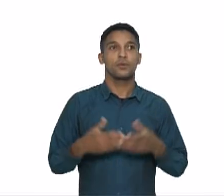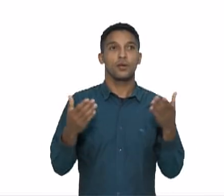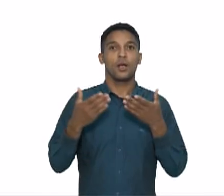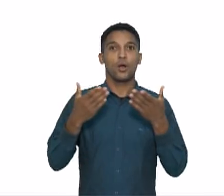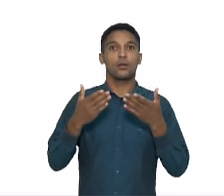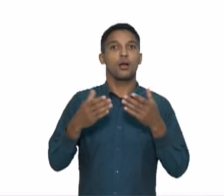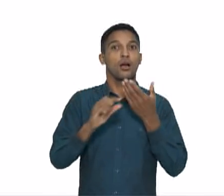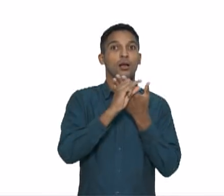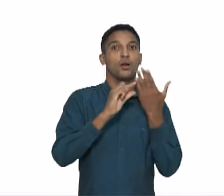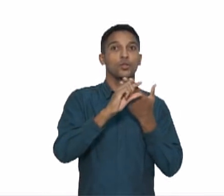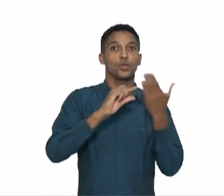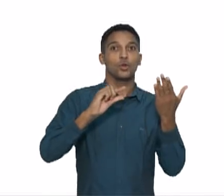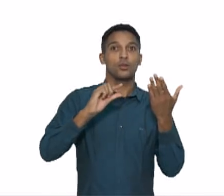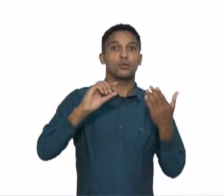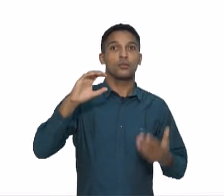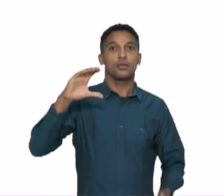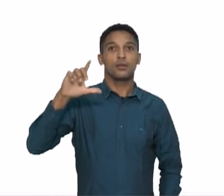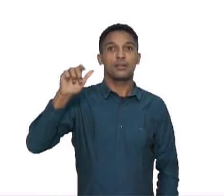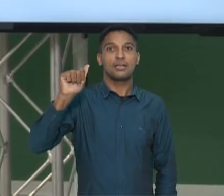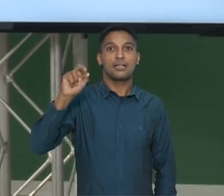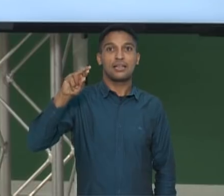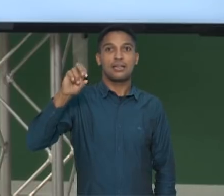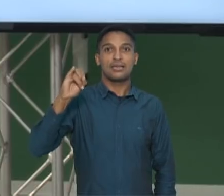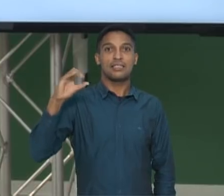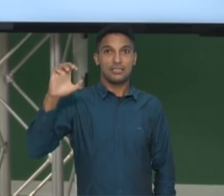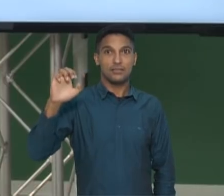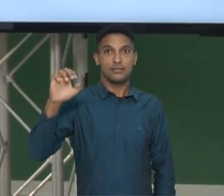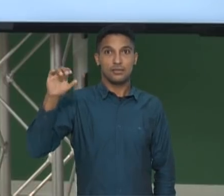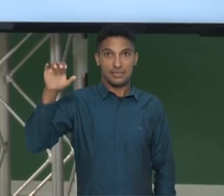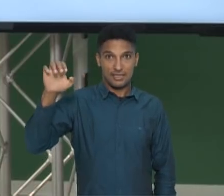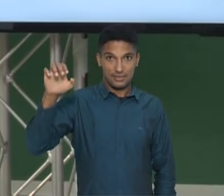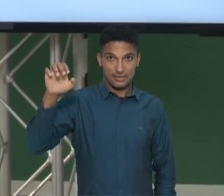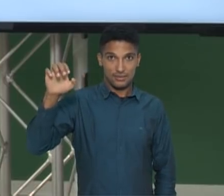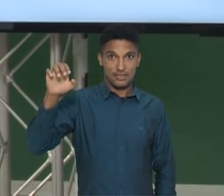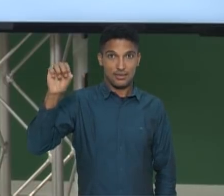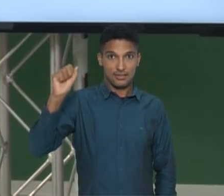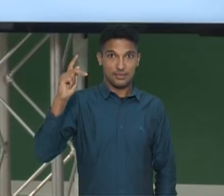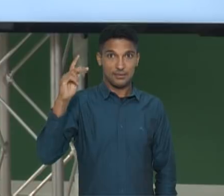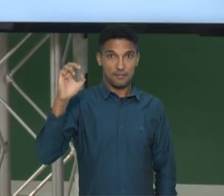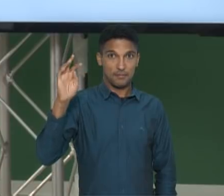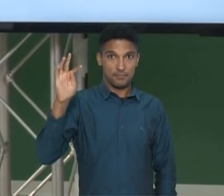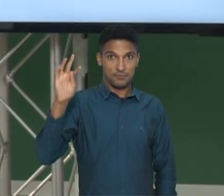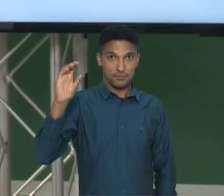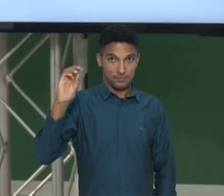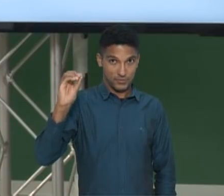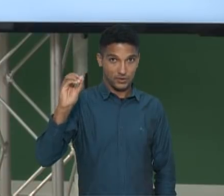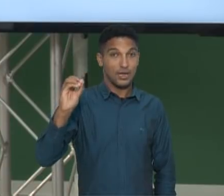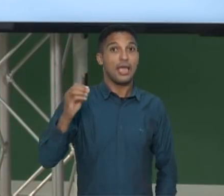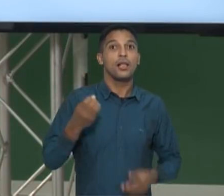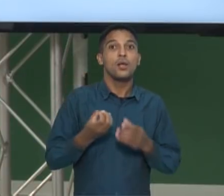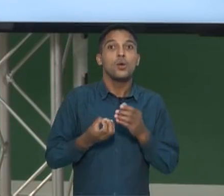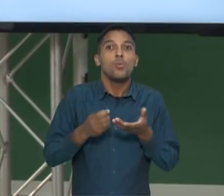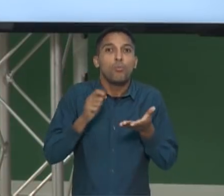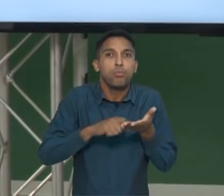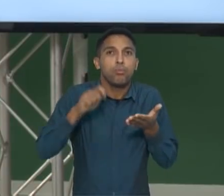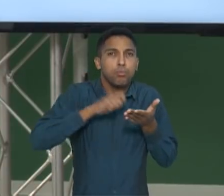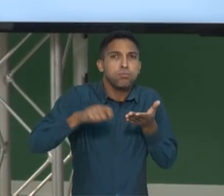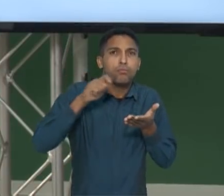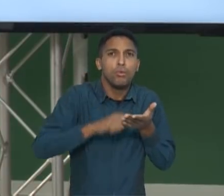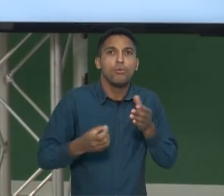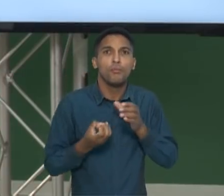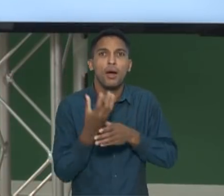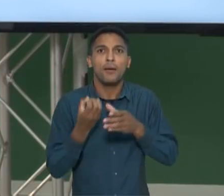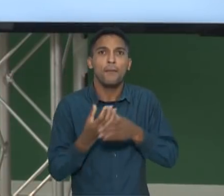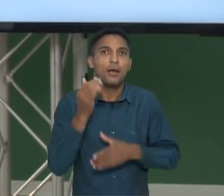Lispector, né? A gente já havia discutido que ela produziu bastante textos literários em prosa, né? É uma romancista,